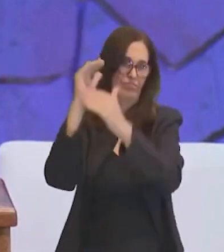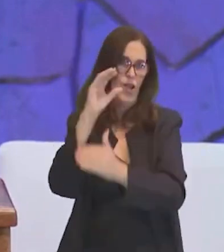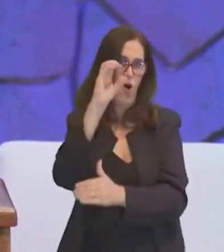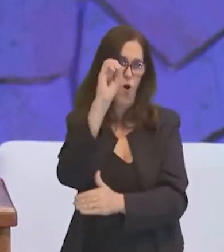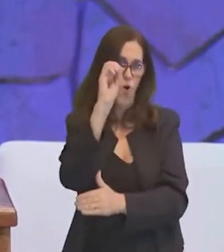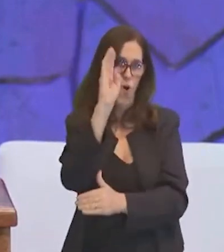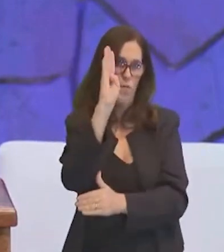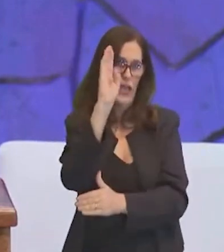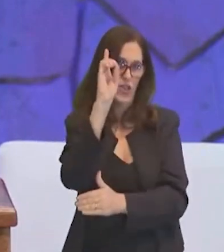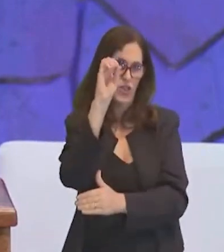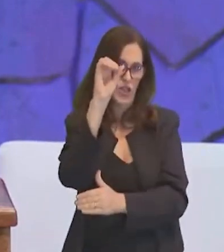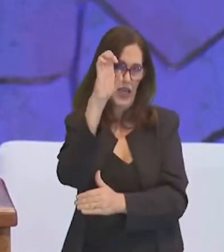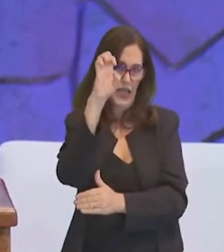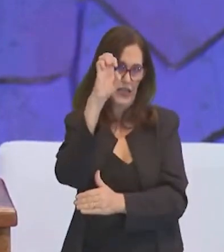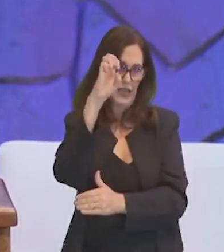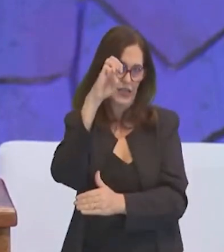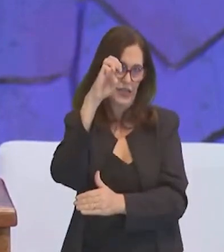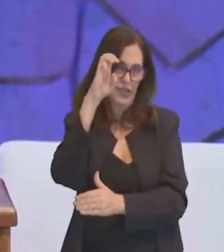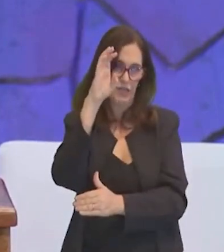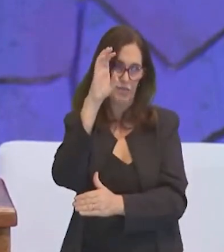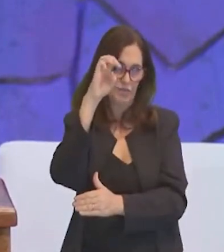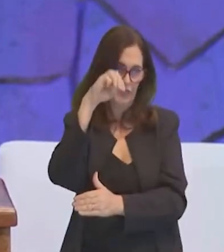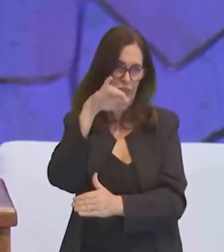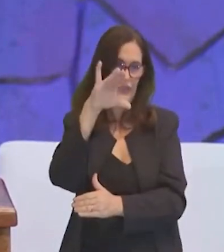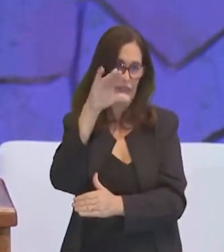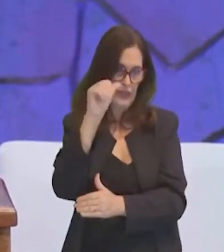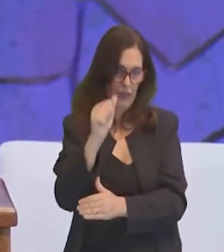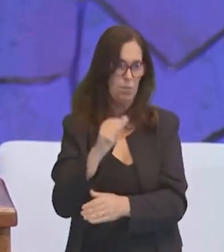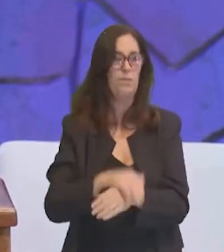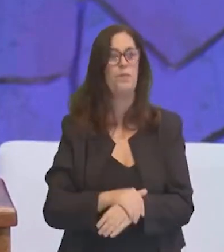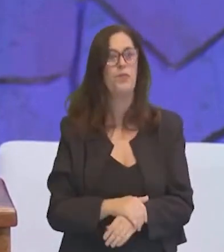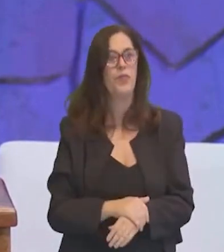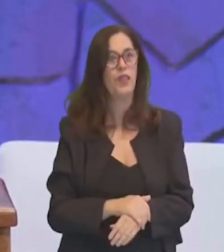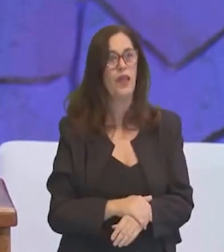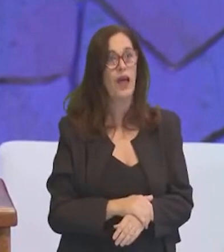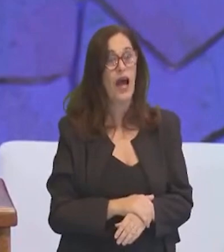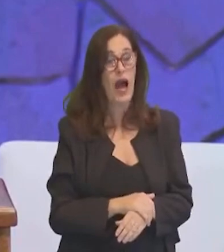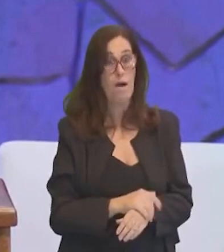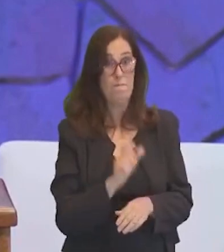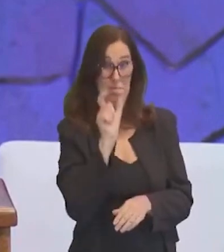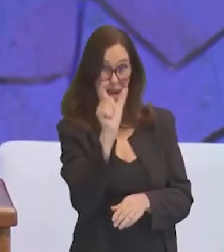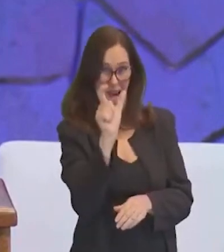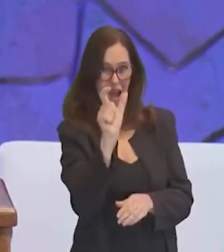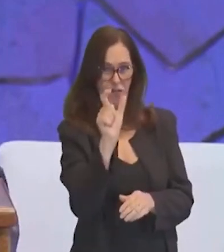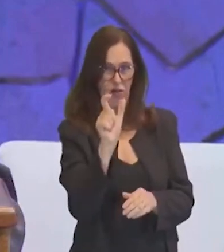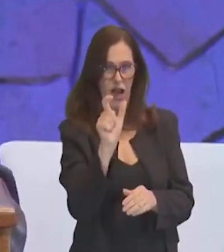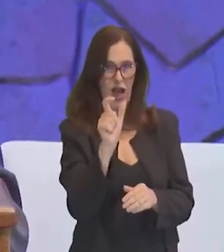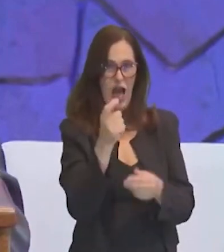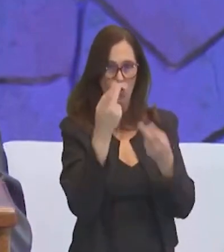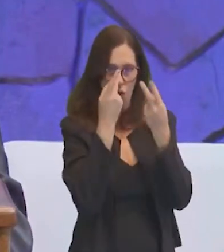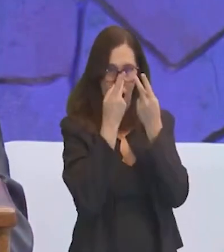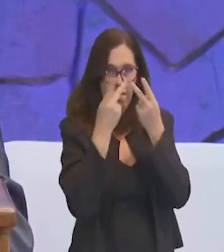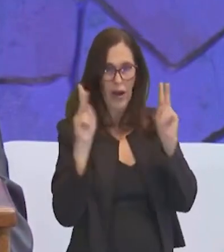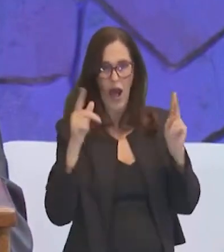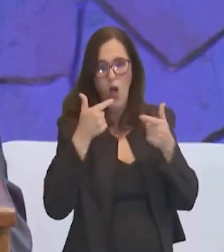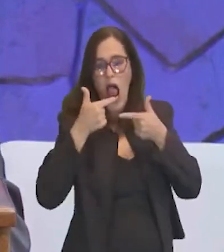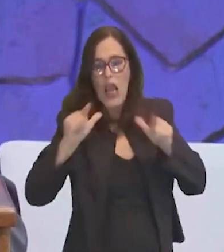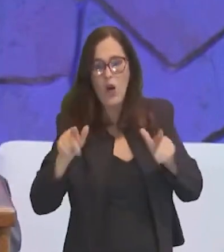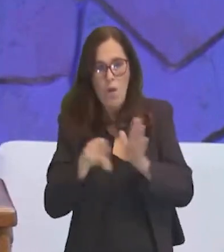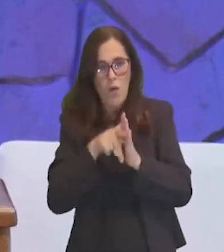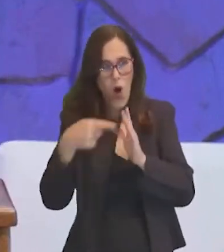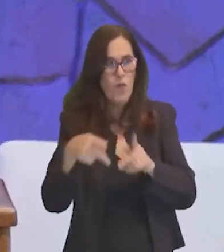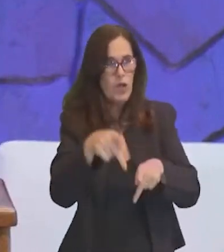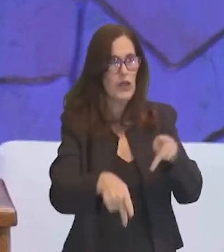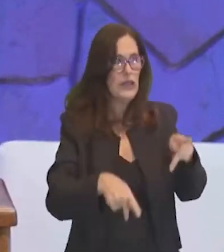A obediência, no hebraico, ela tem uma vertente voltada não apenas